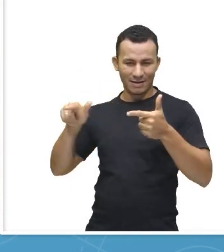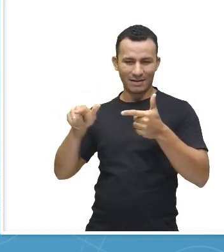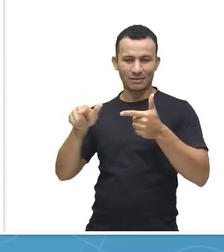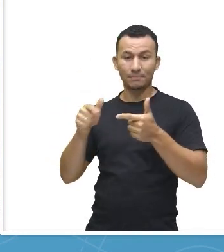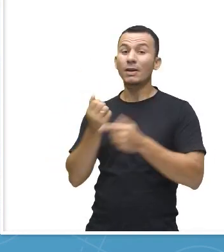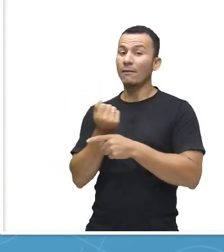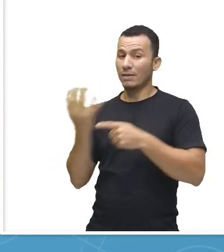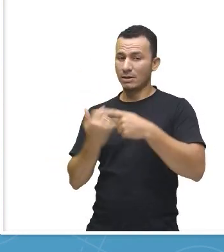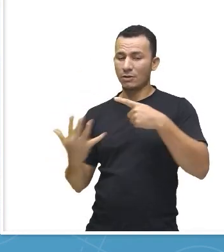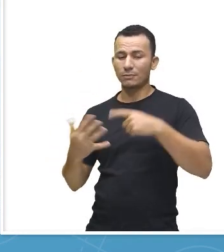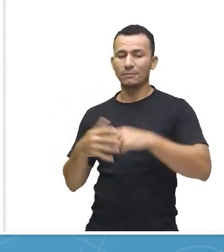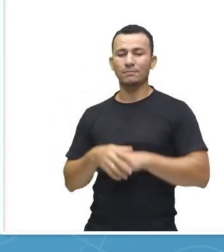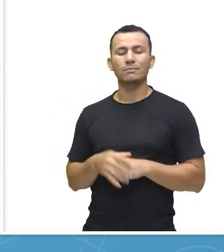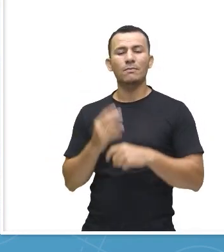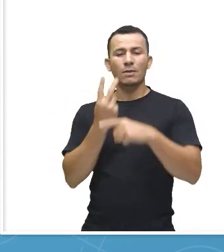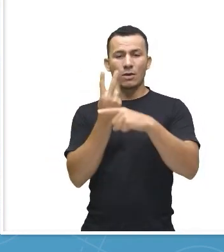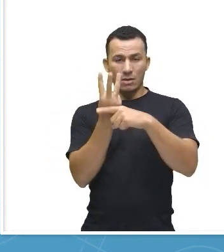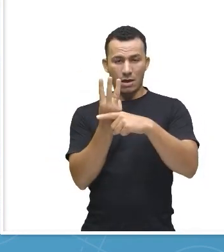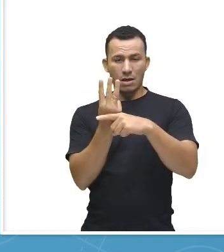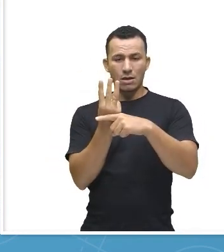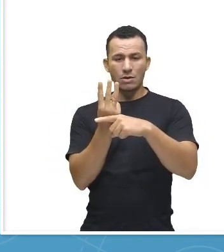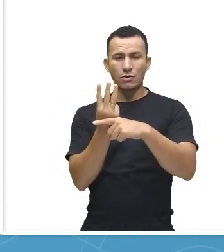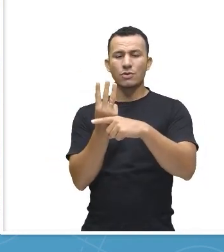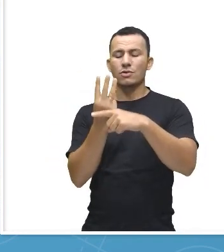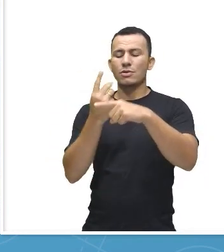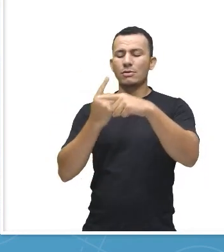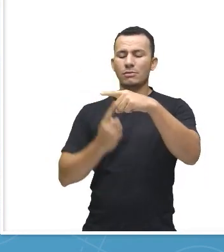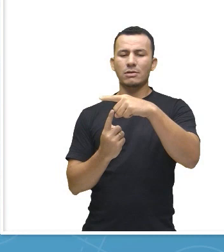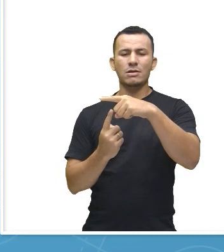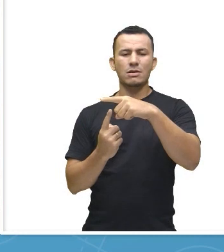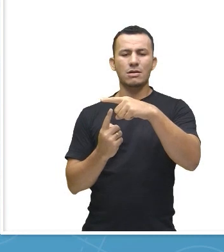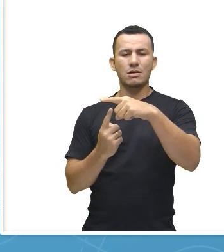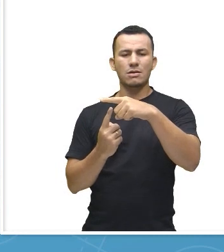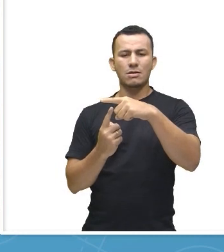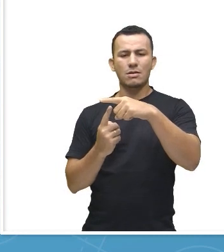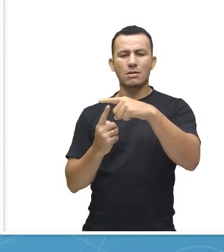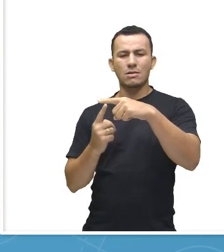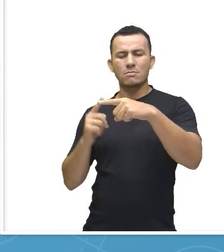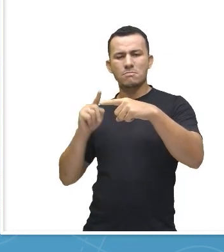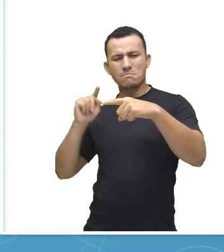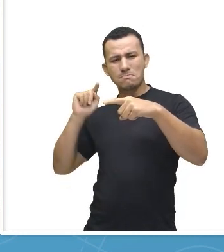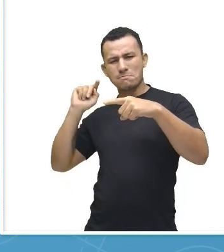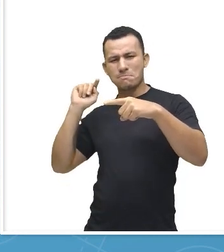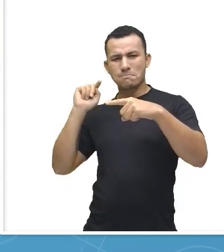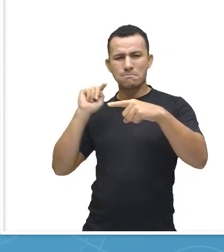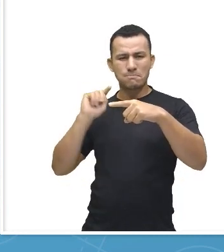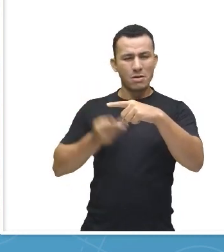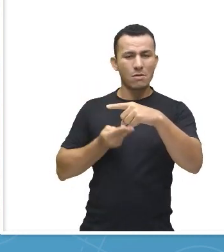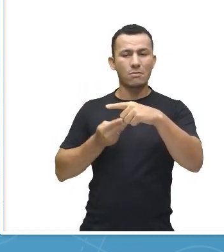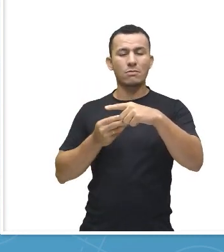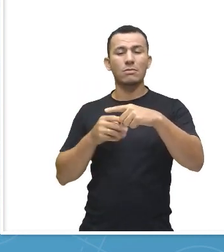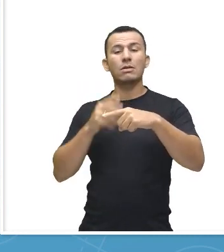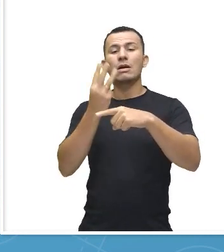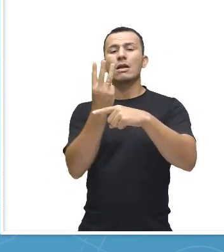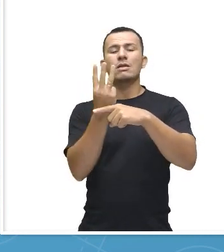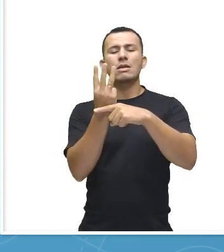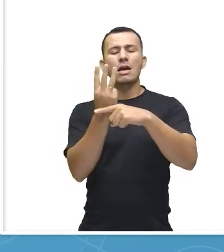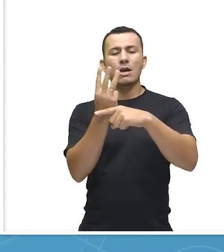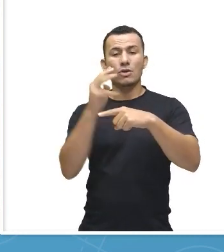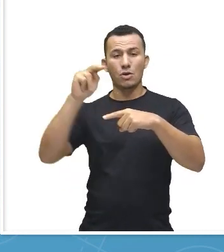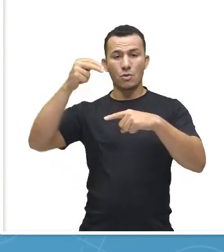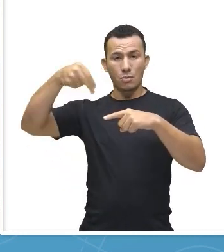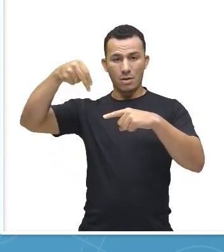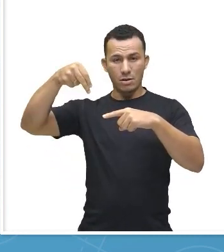E em cima nós temos um número, embaixo outro número, tá? Nós temos o 3 em cima, que é o nosso numerador,